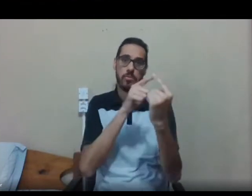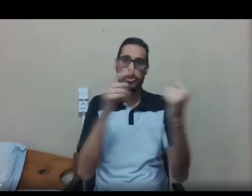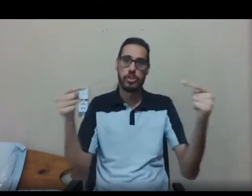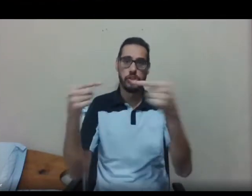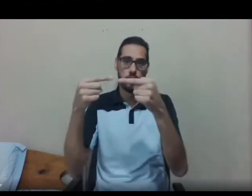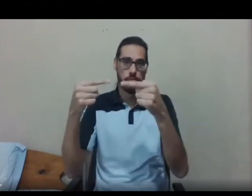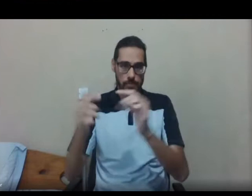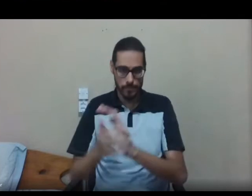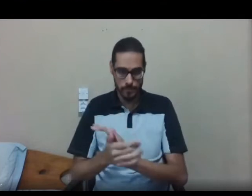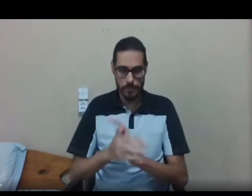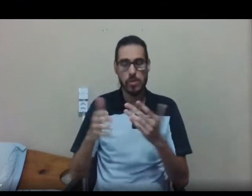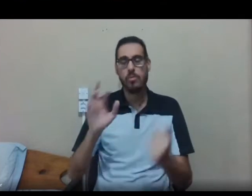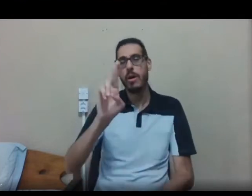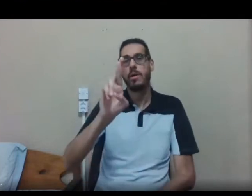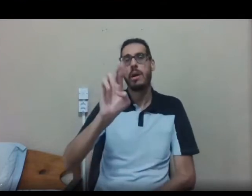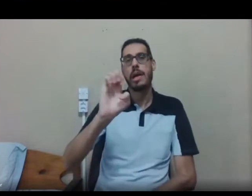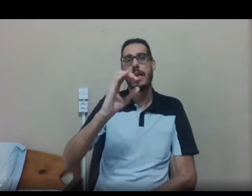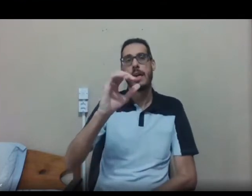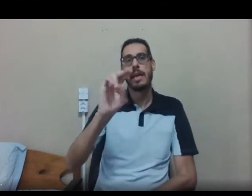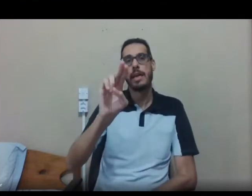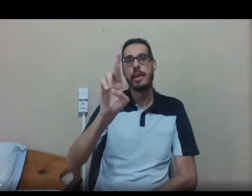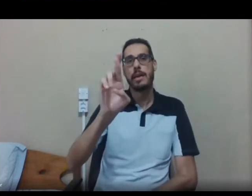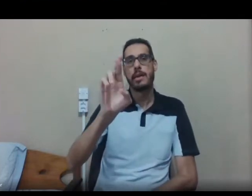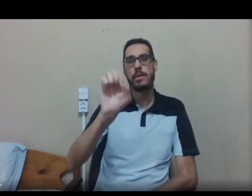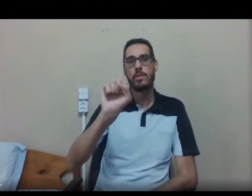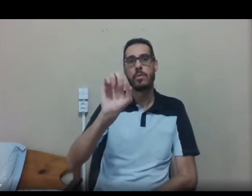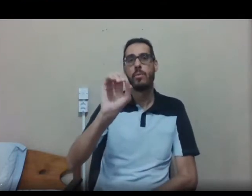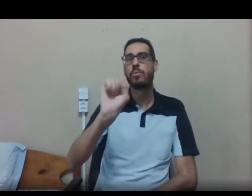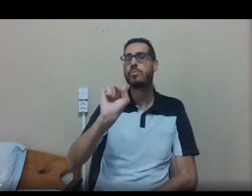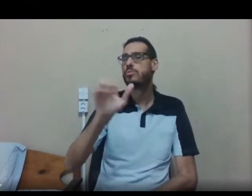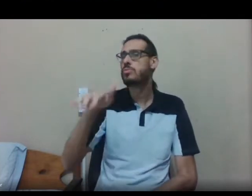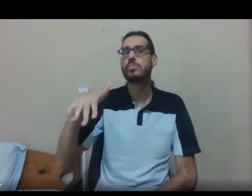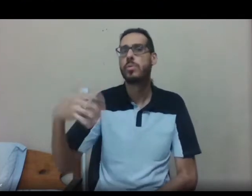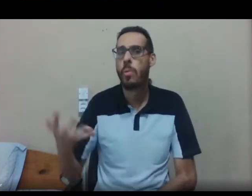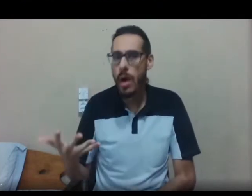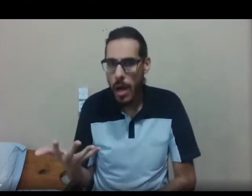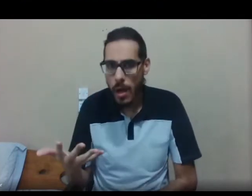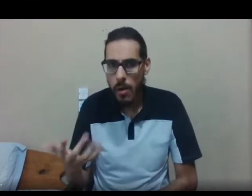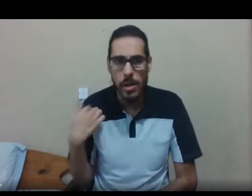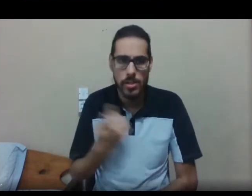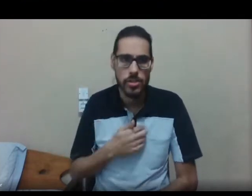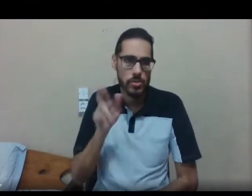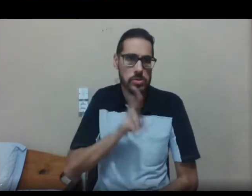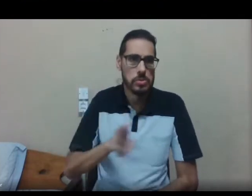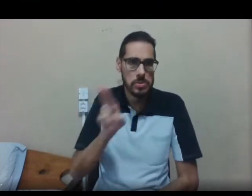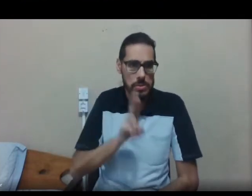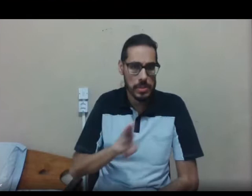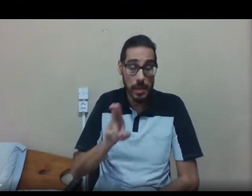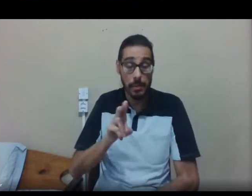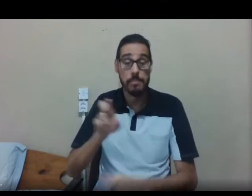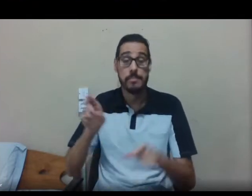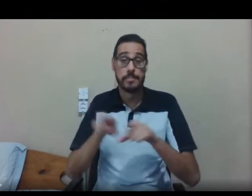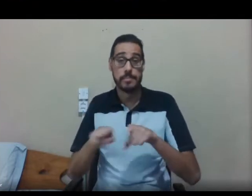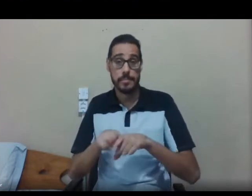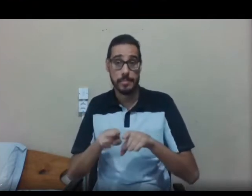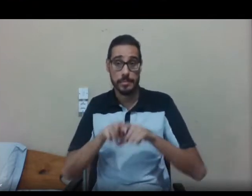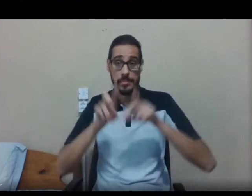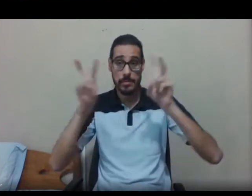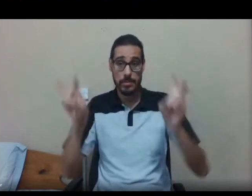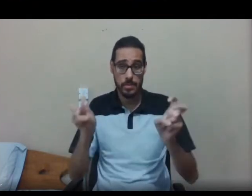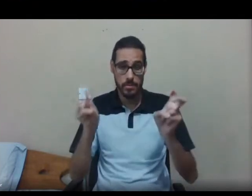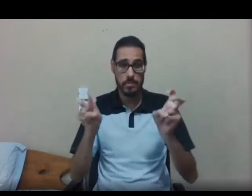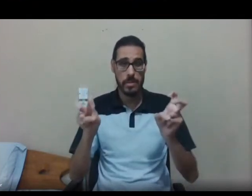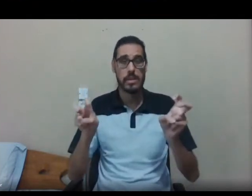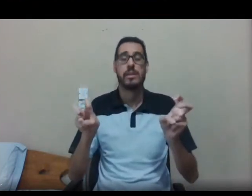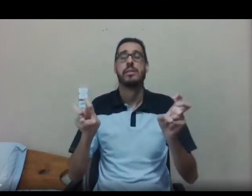videoaula, né? Ele vai precisar também, de repente, responder algumas questões, questionário, a lista de